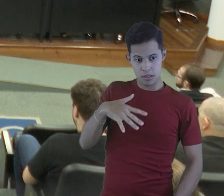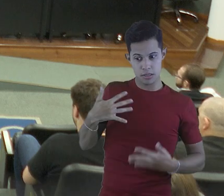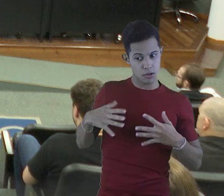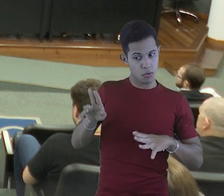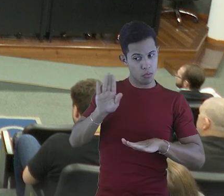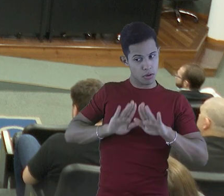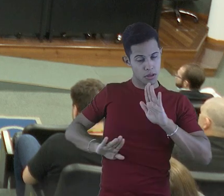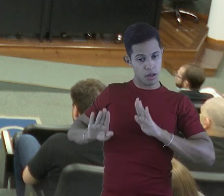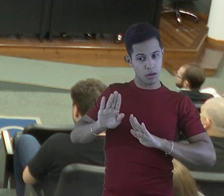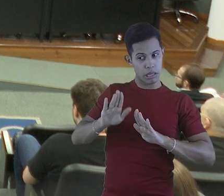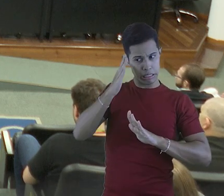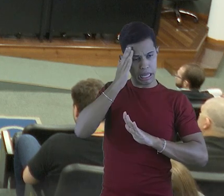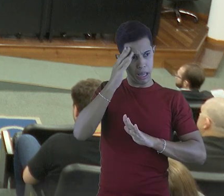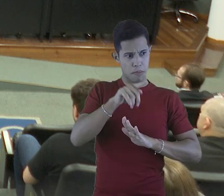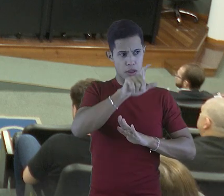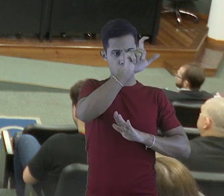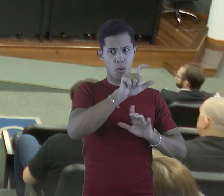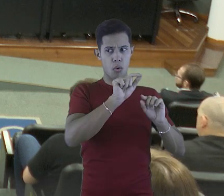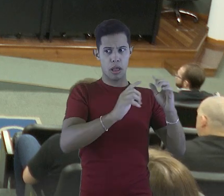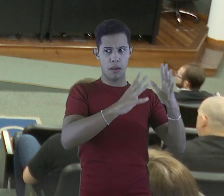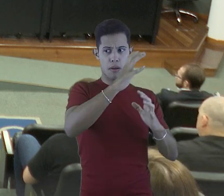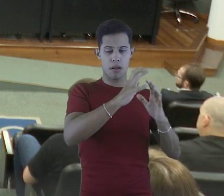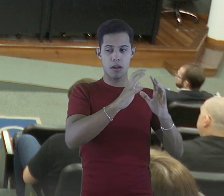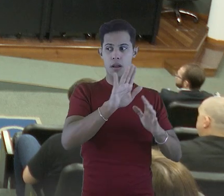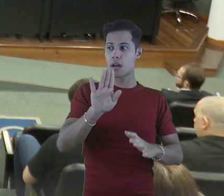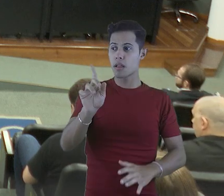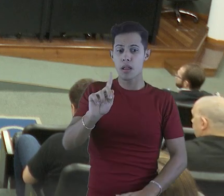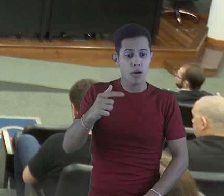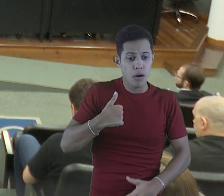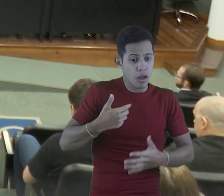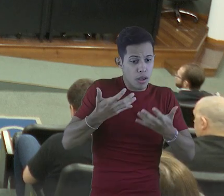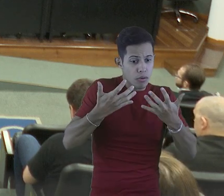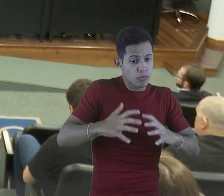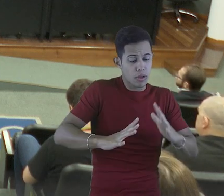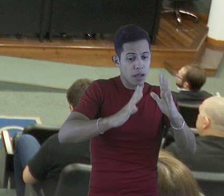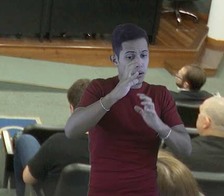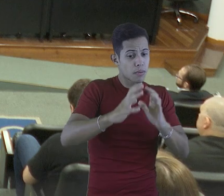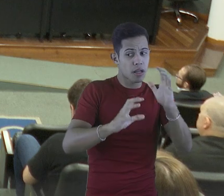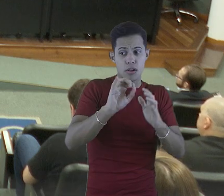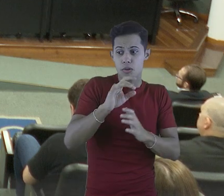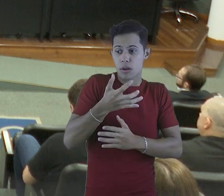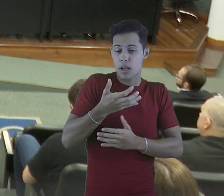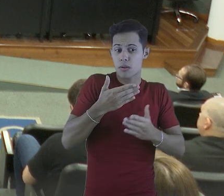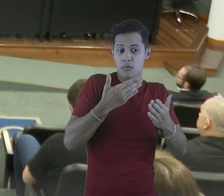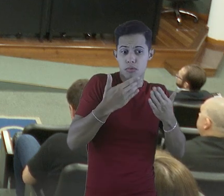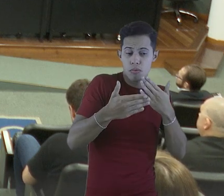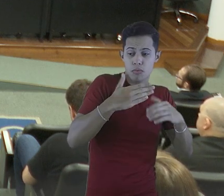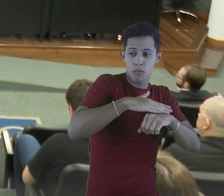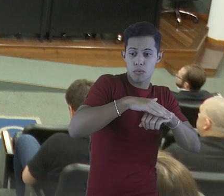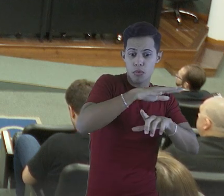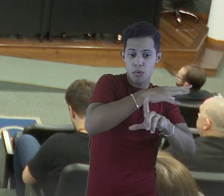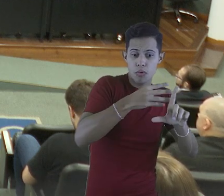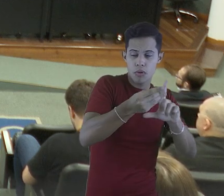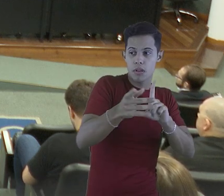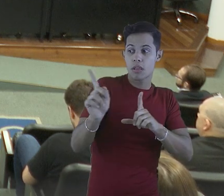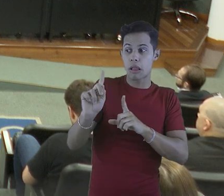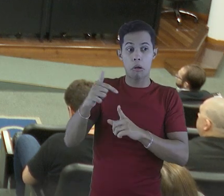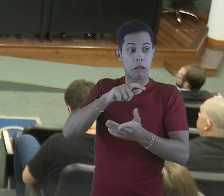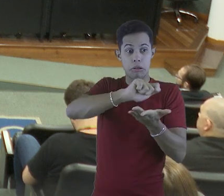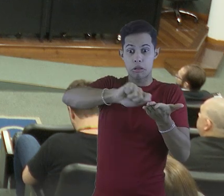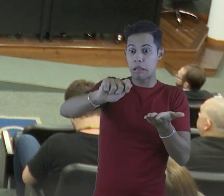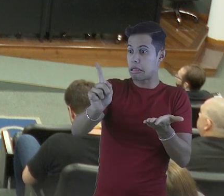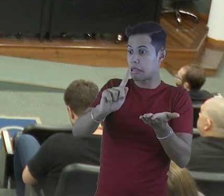não tem noção do que você vai fazer sabe quem que a vai brigar não não quero brigar só quero pedir para assinar um termo de compartilhamento